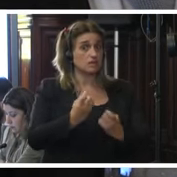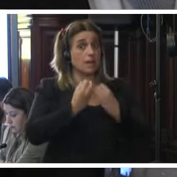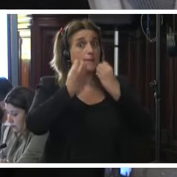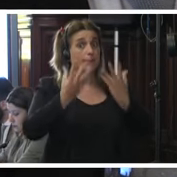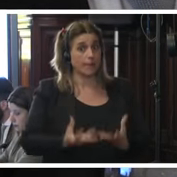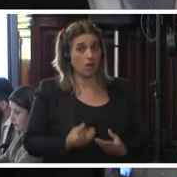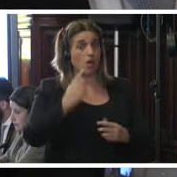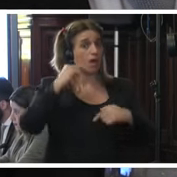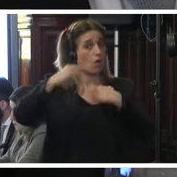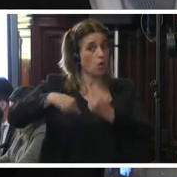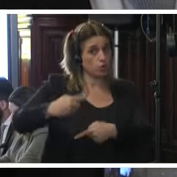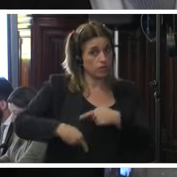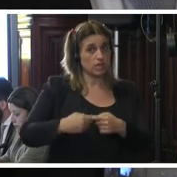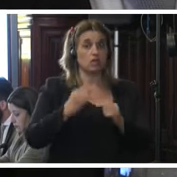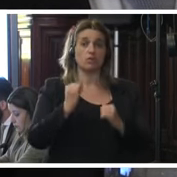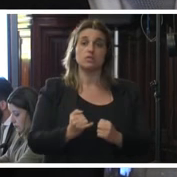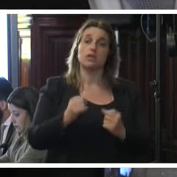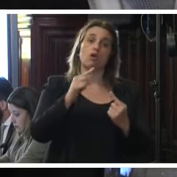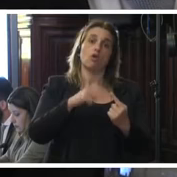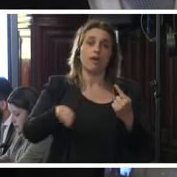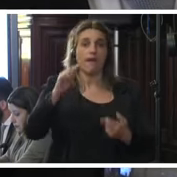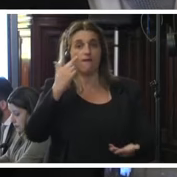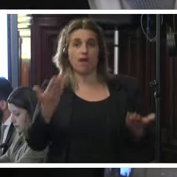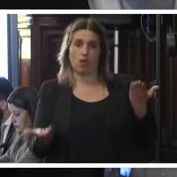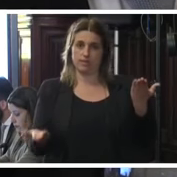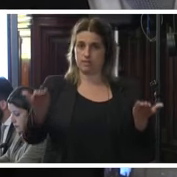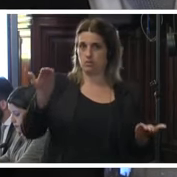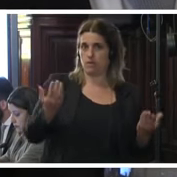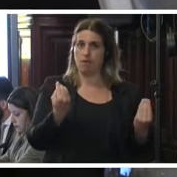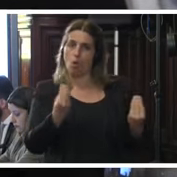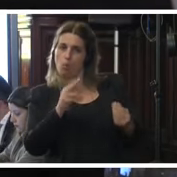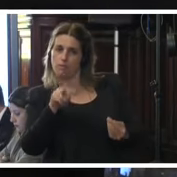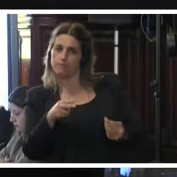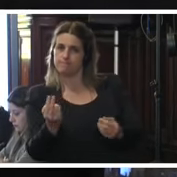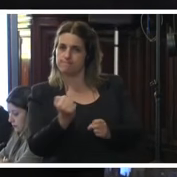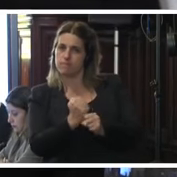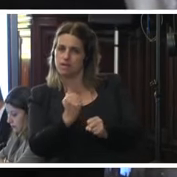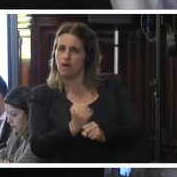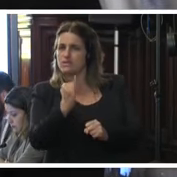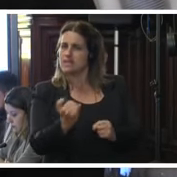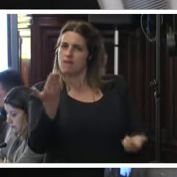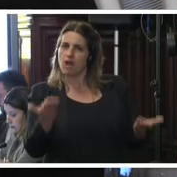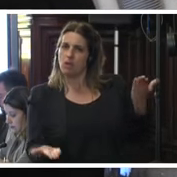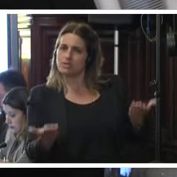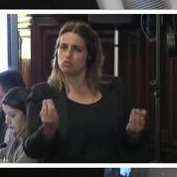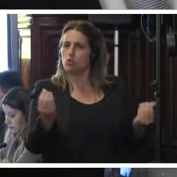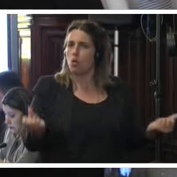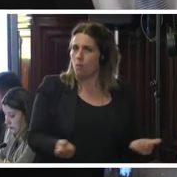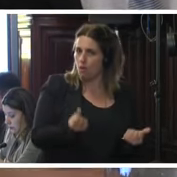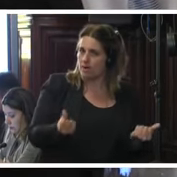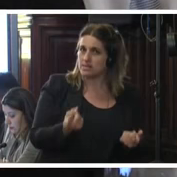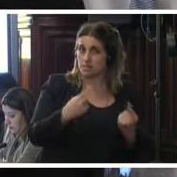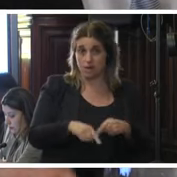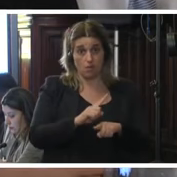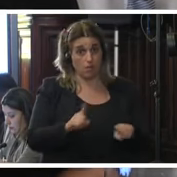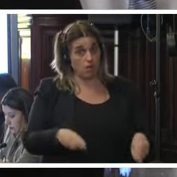ciclos sucessivos de avaliação e consequente implantação de medidas, priorizando-se a mitigação de possíveis resultados indesejáveis